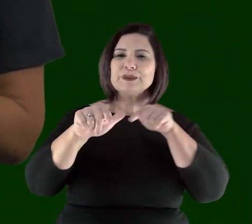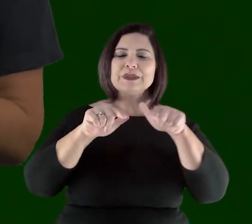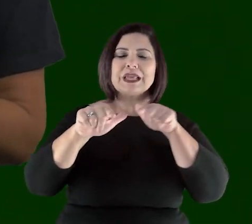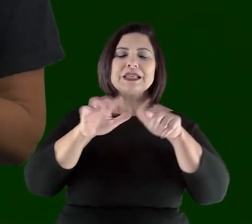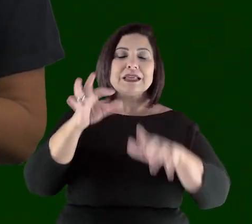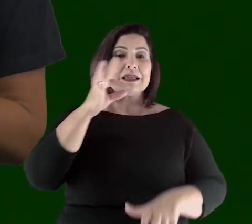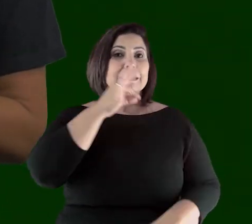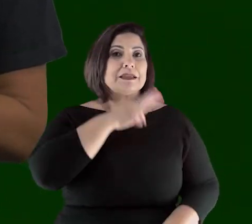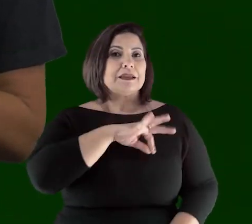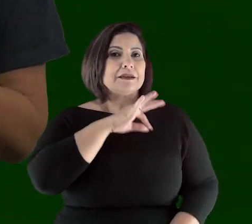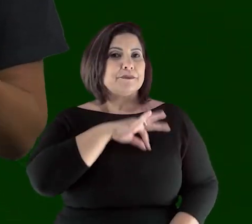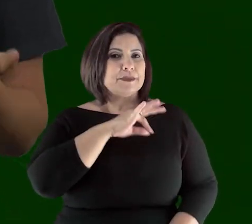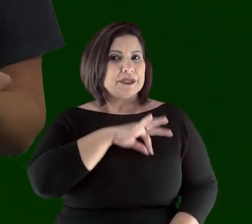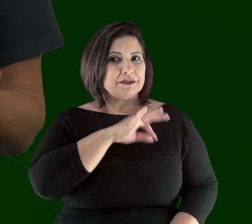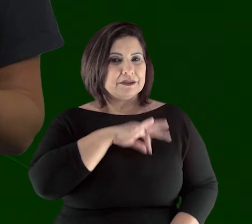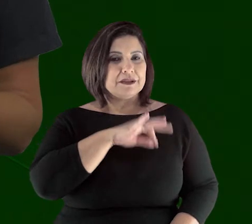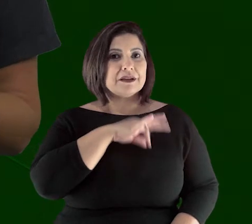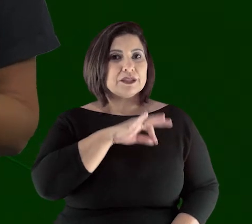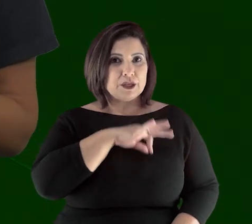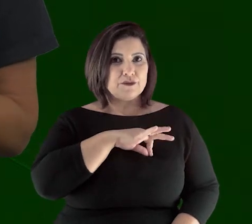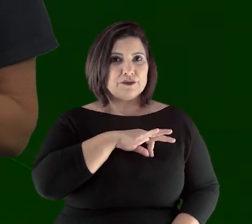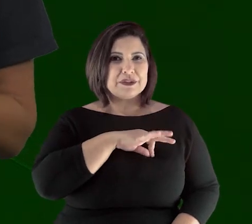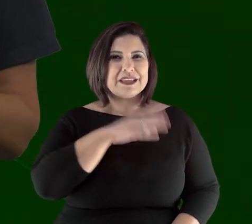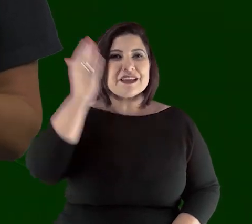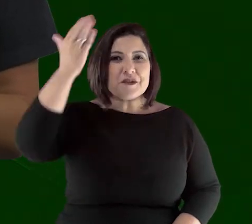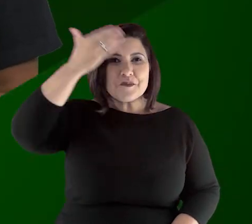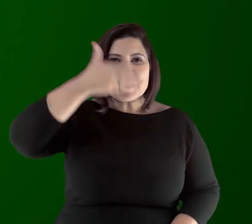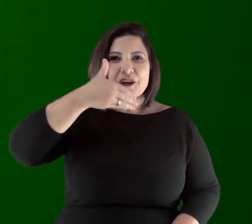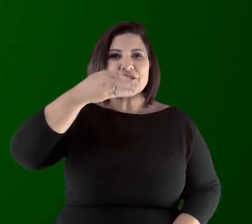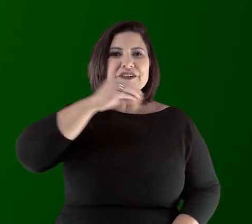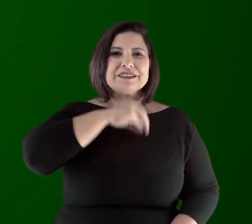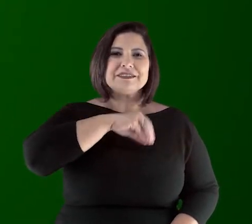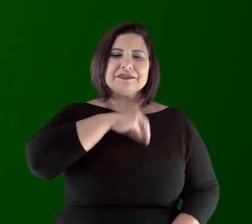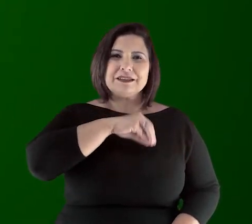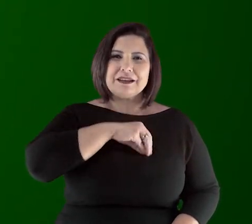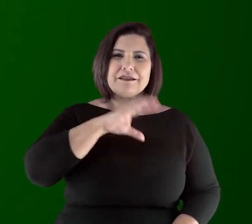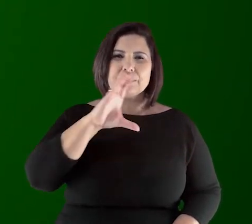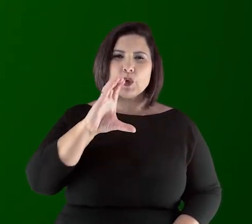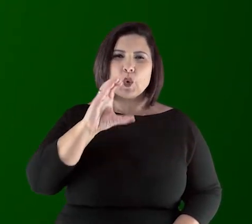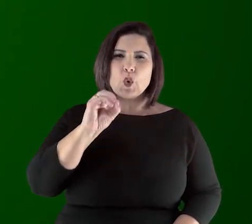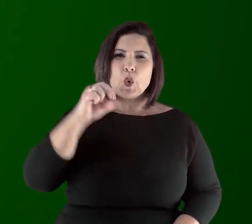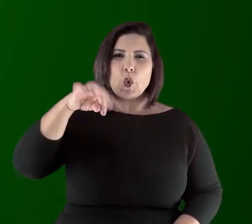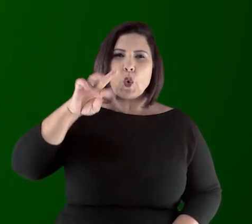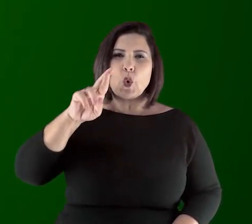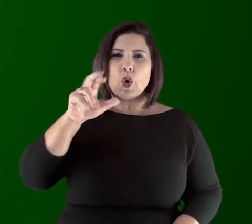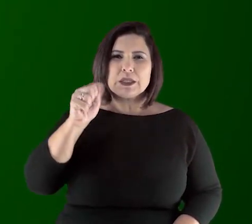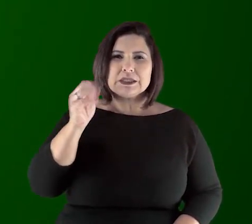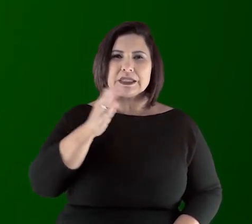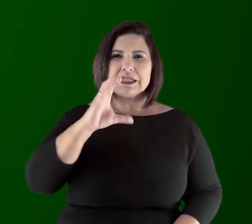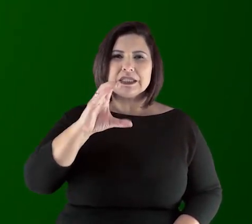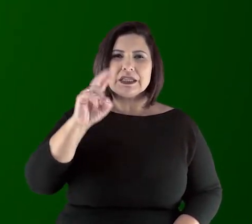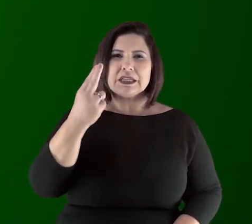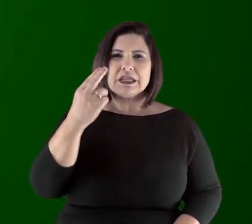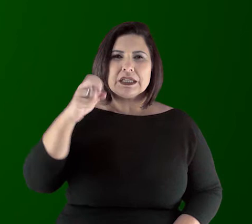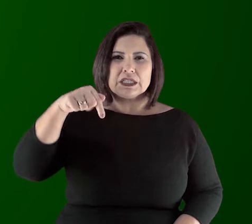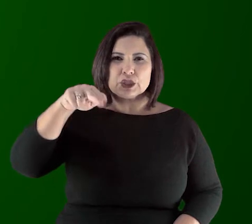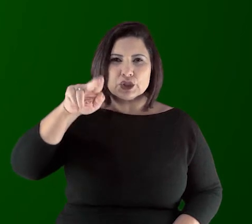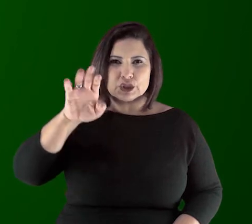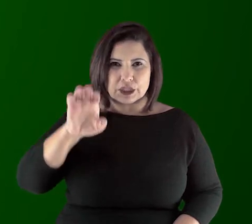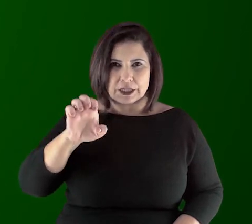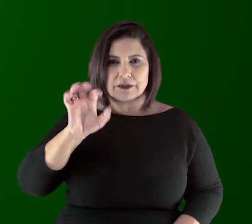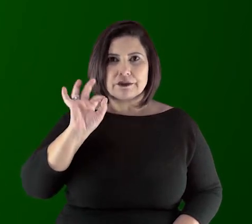processo seletivo. Vou citar alguns. Por exemplo, se o trabalhador for